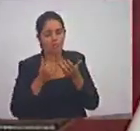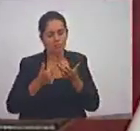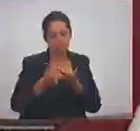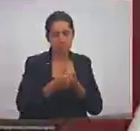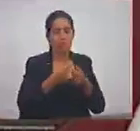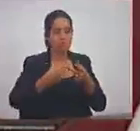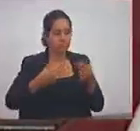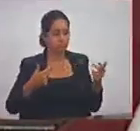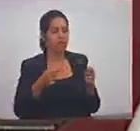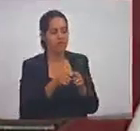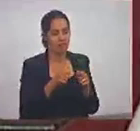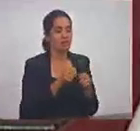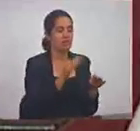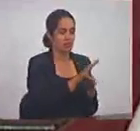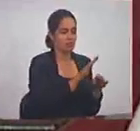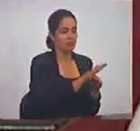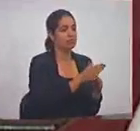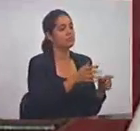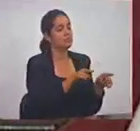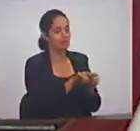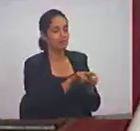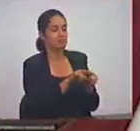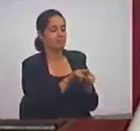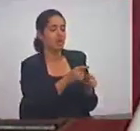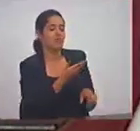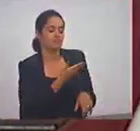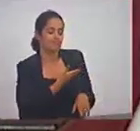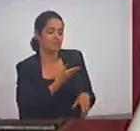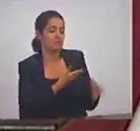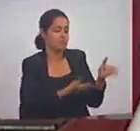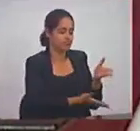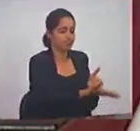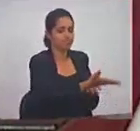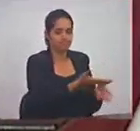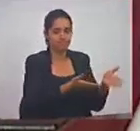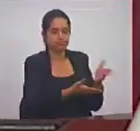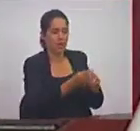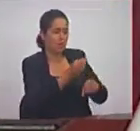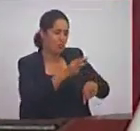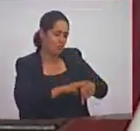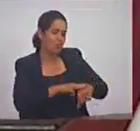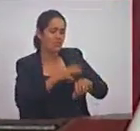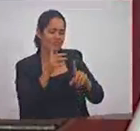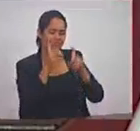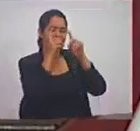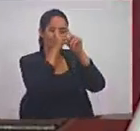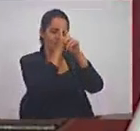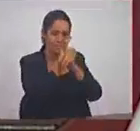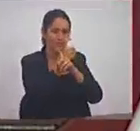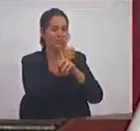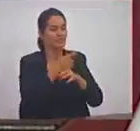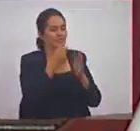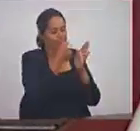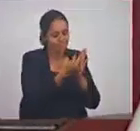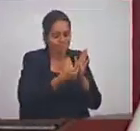e também as amizades, pois ela enfrenta junto com eles um dos momentos mais árduos a ser enfrentados pelo